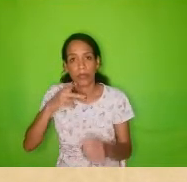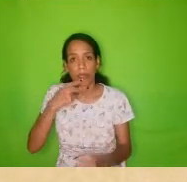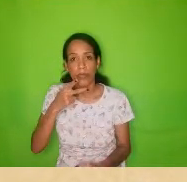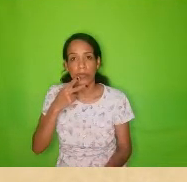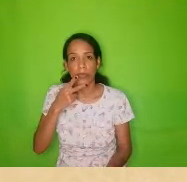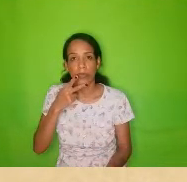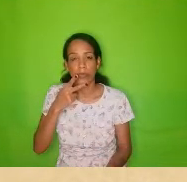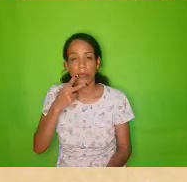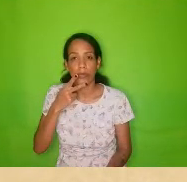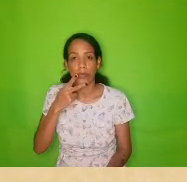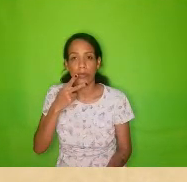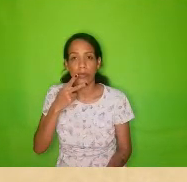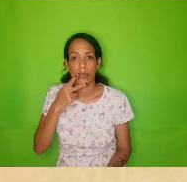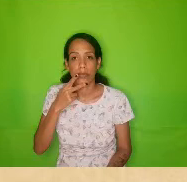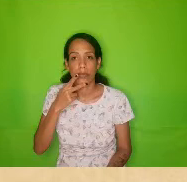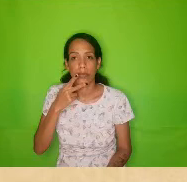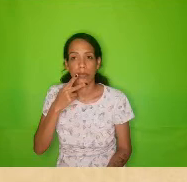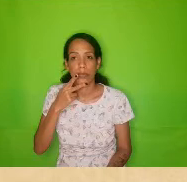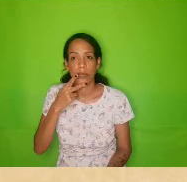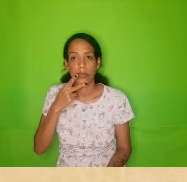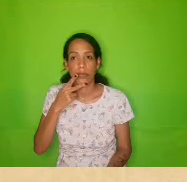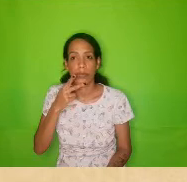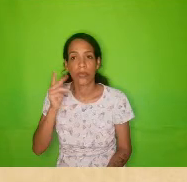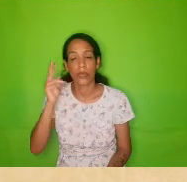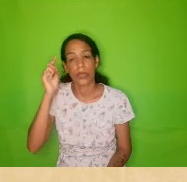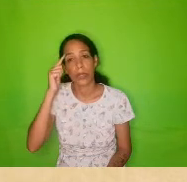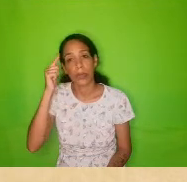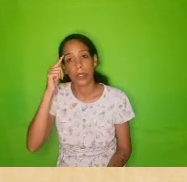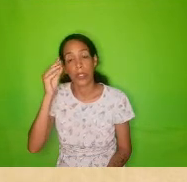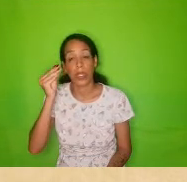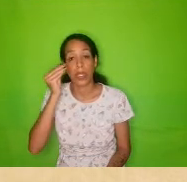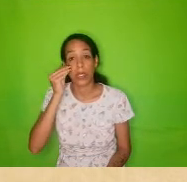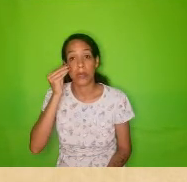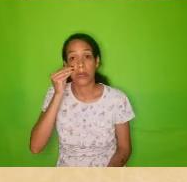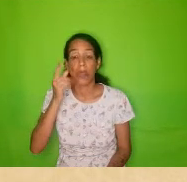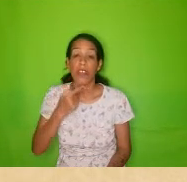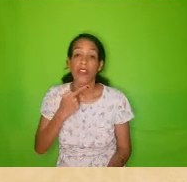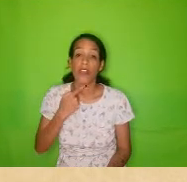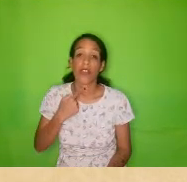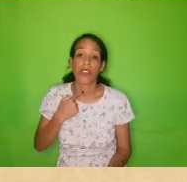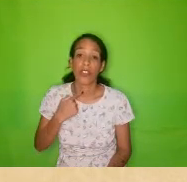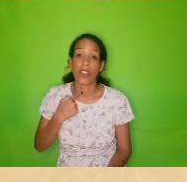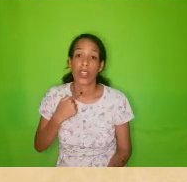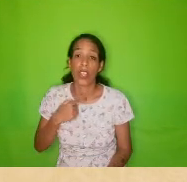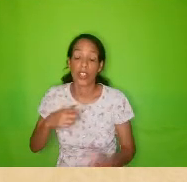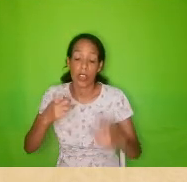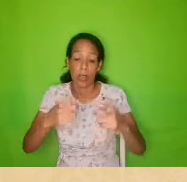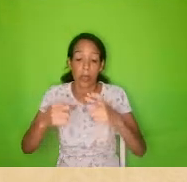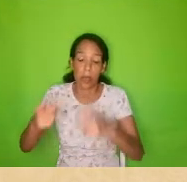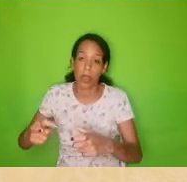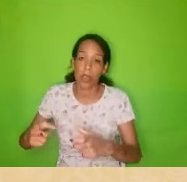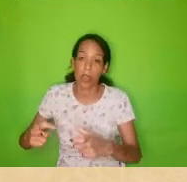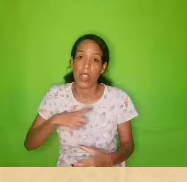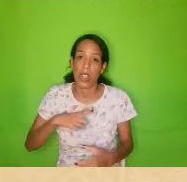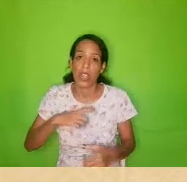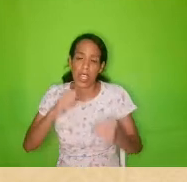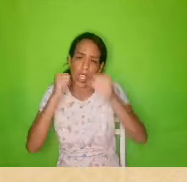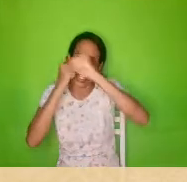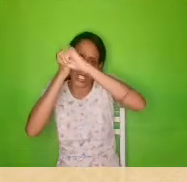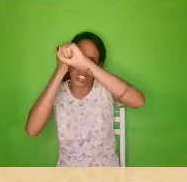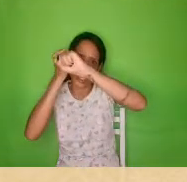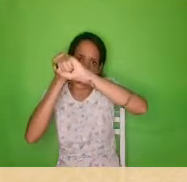aqui, repensar essas experiências de montagem de cenários de tempo escravo com